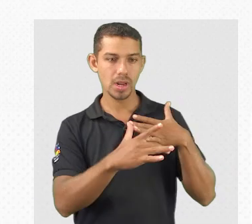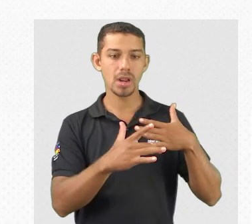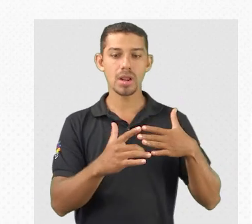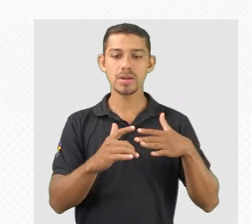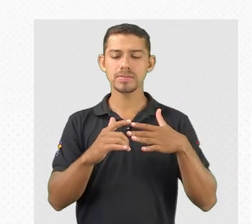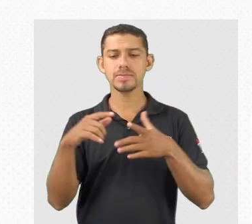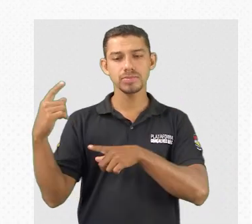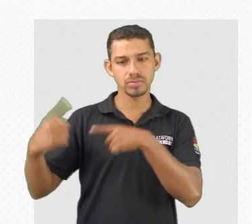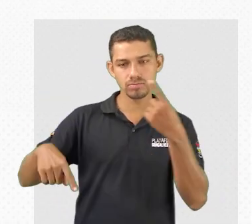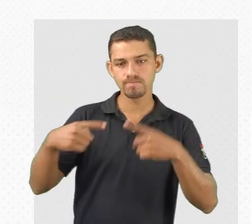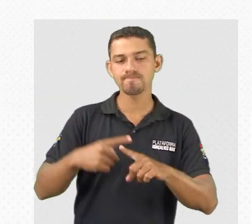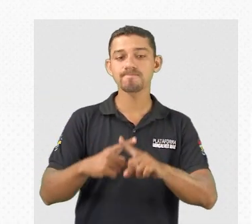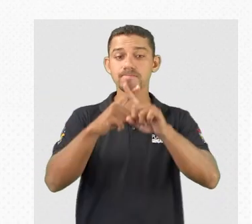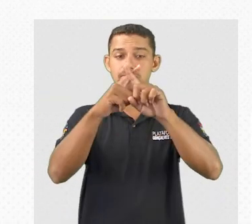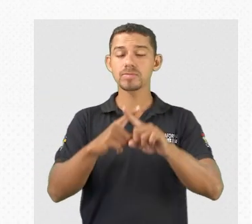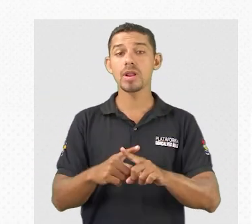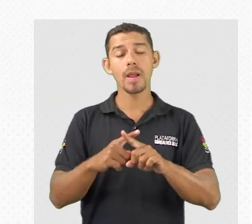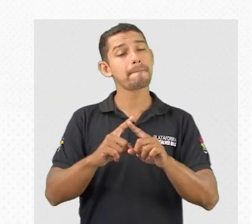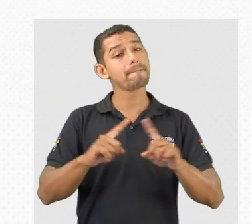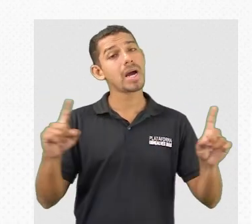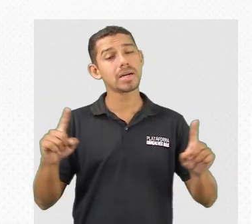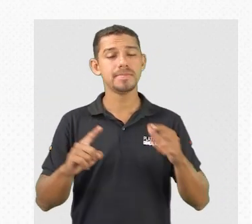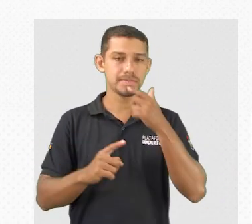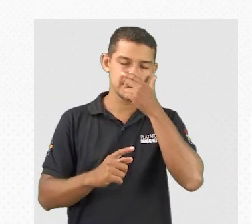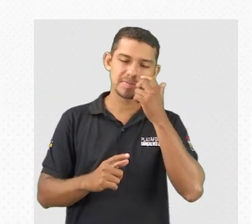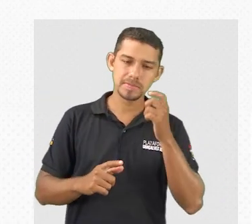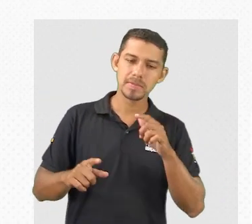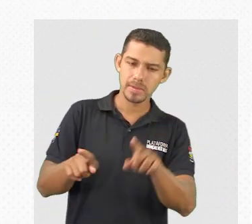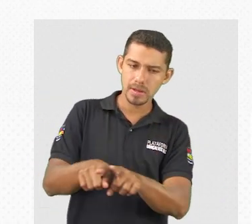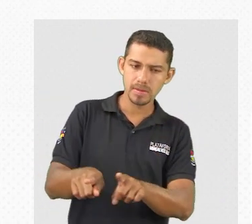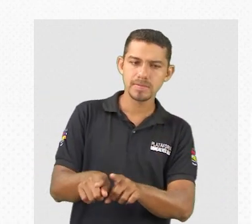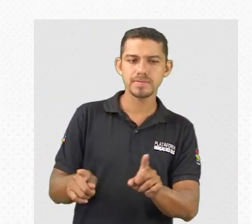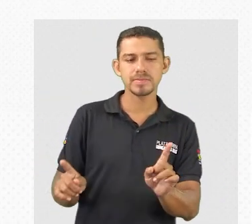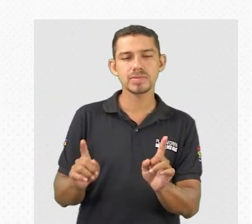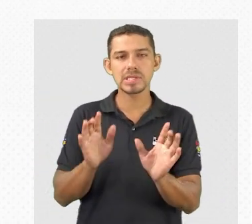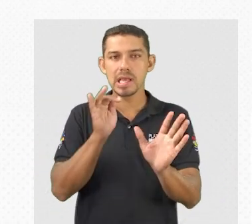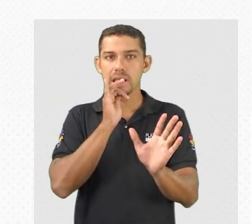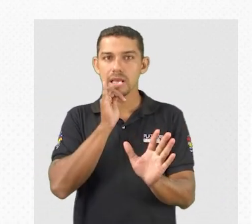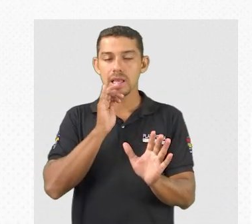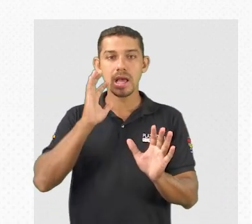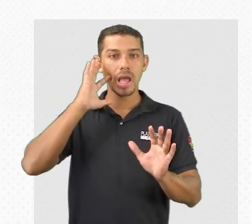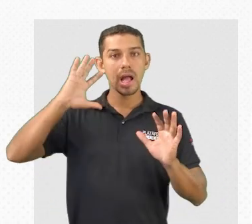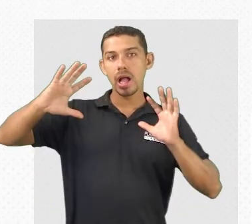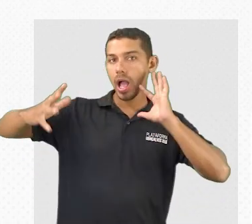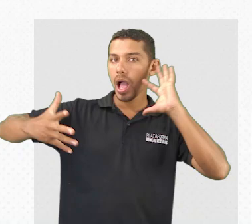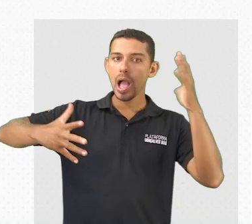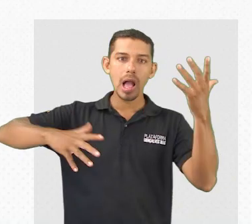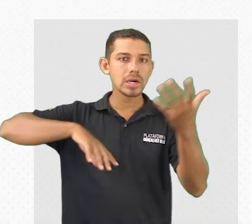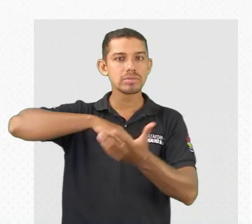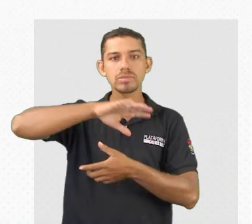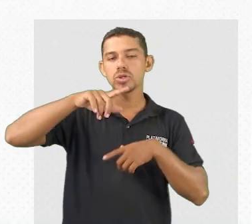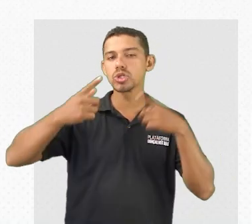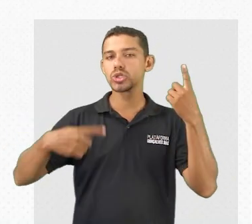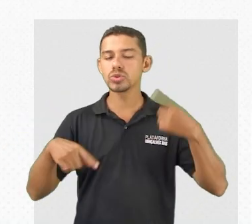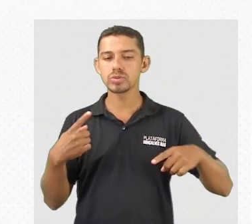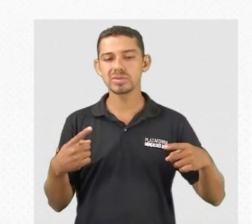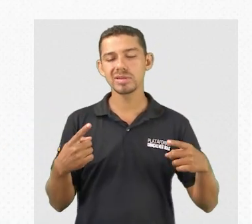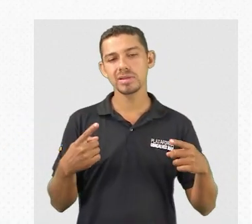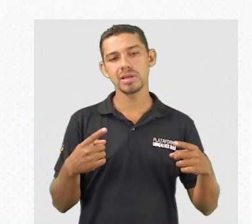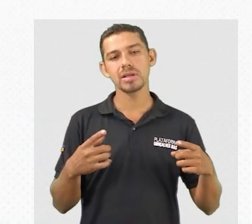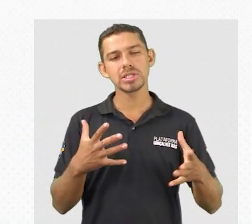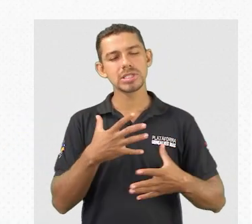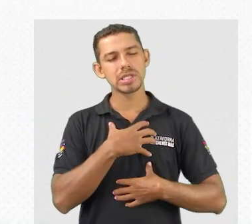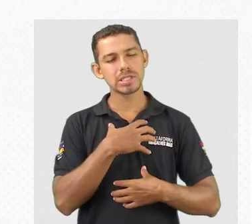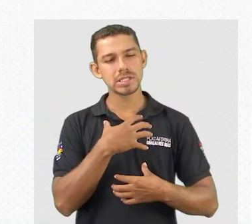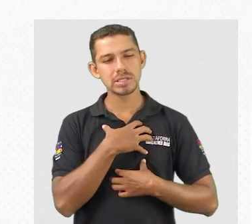debate, por um lado, mas, por outro lado, também para produzir um certo caos político. E esse caos político alimenta um